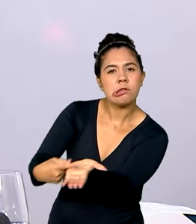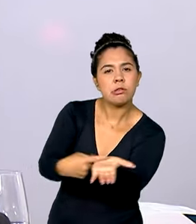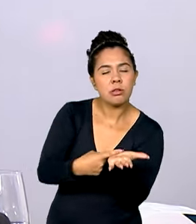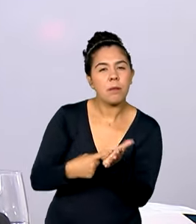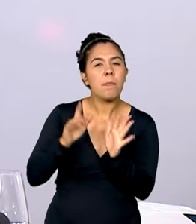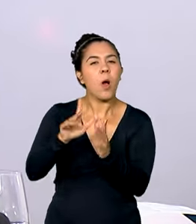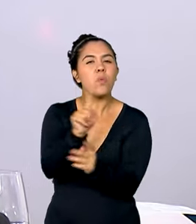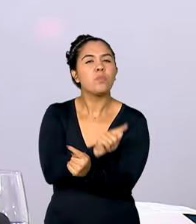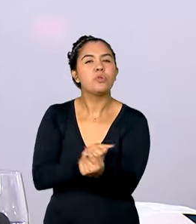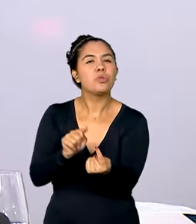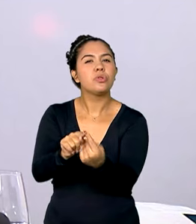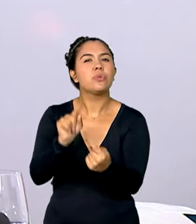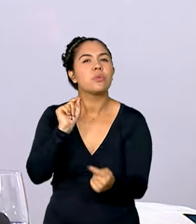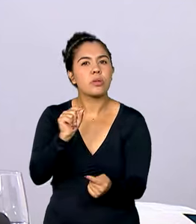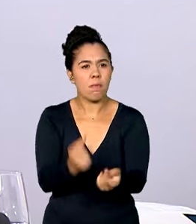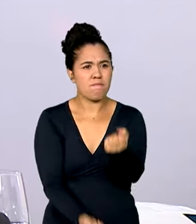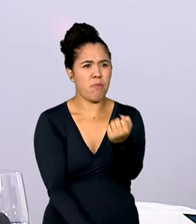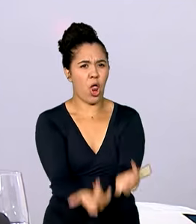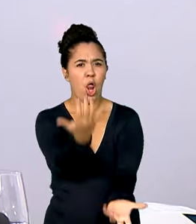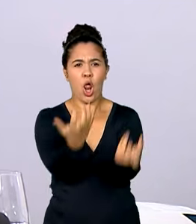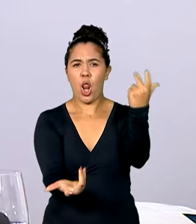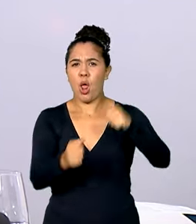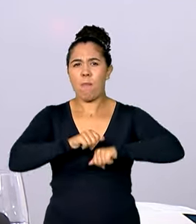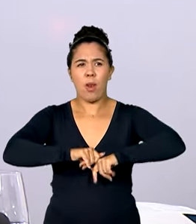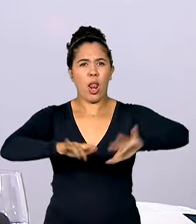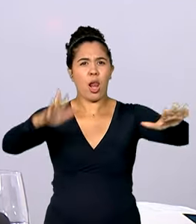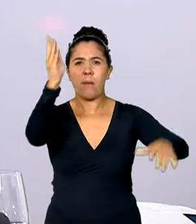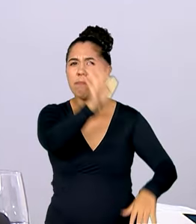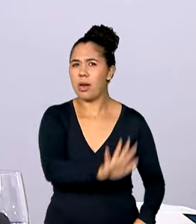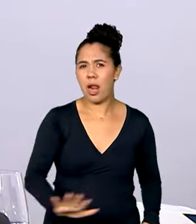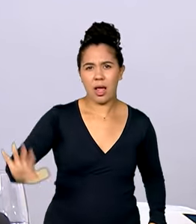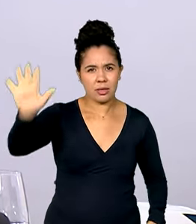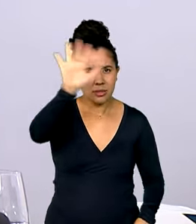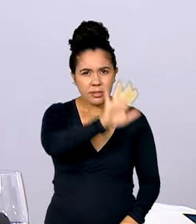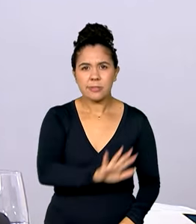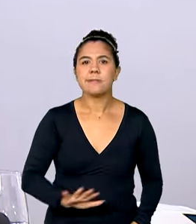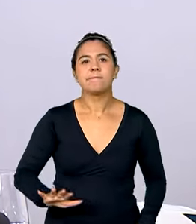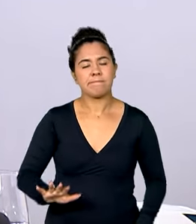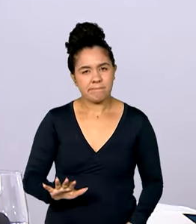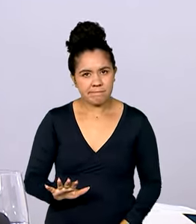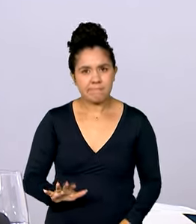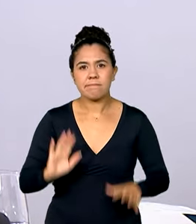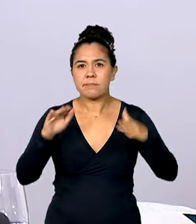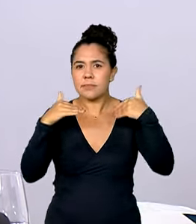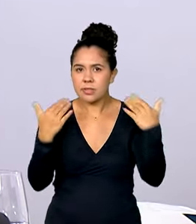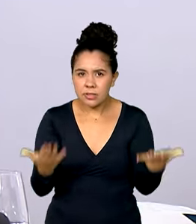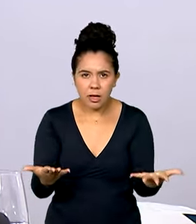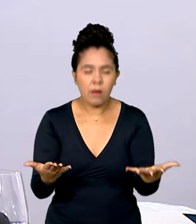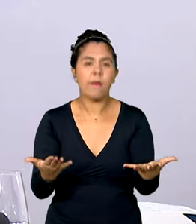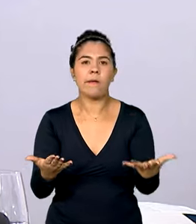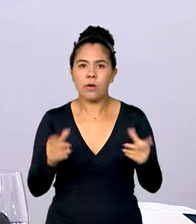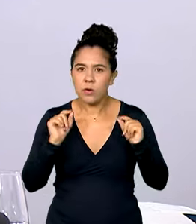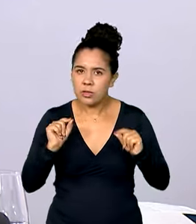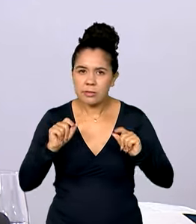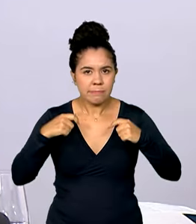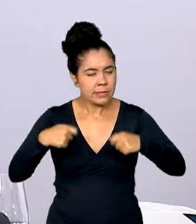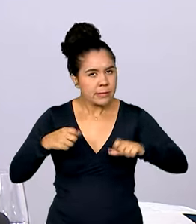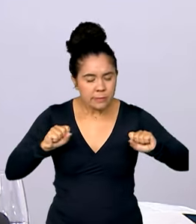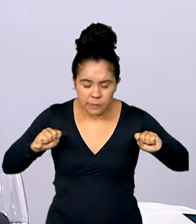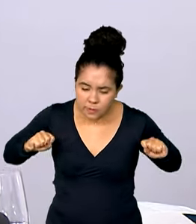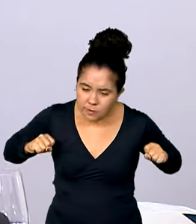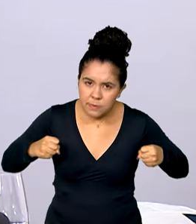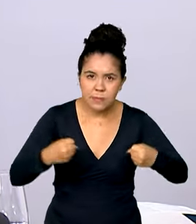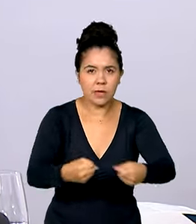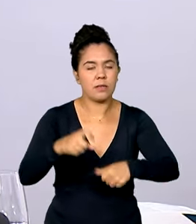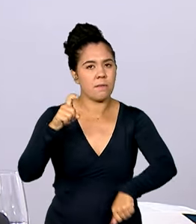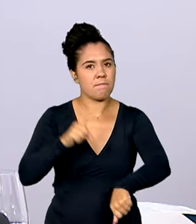objetivo de incendiar o Brasil. Portanto, todos os esforços imediatos